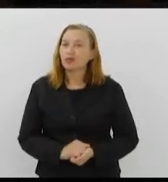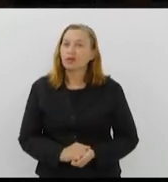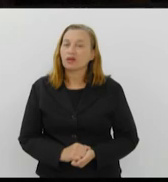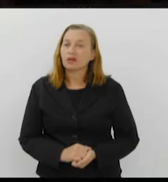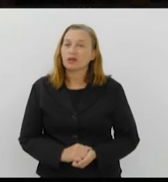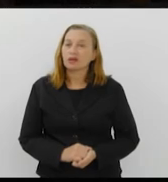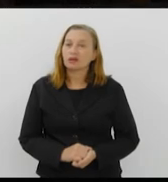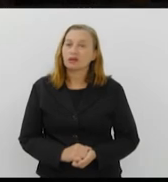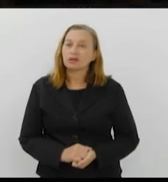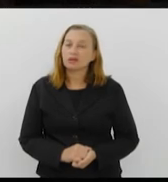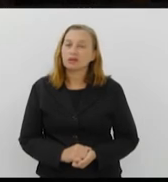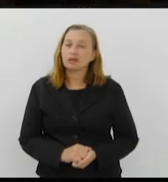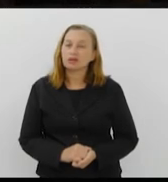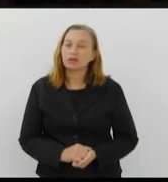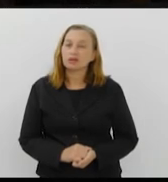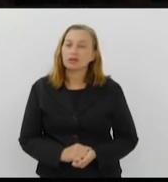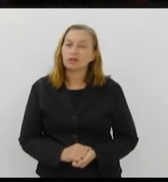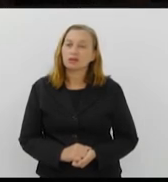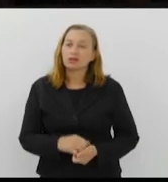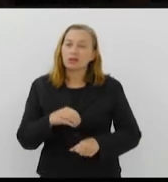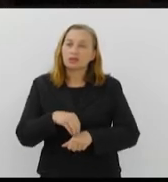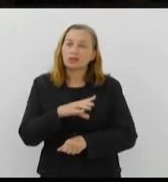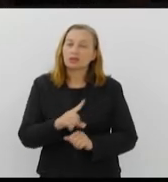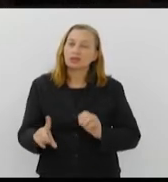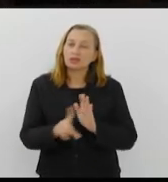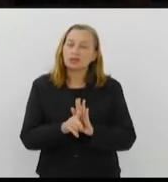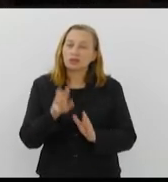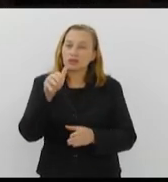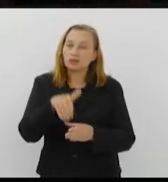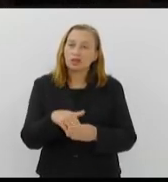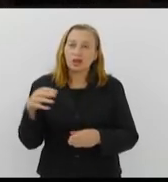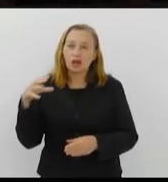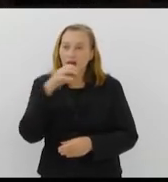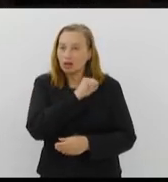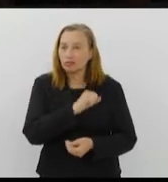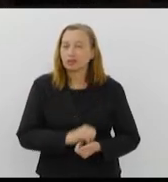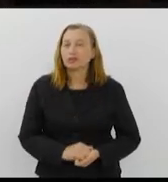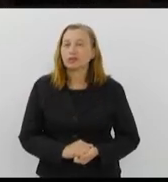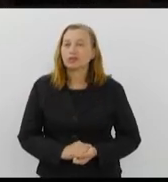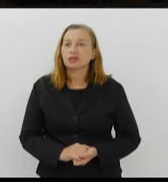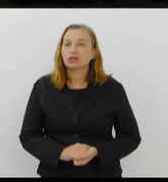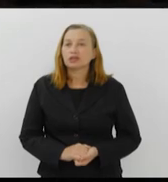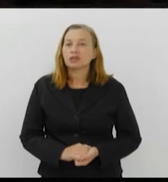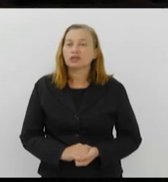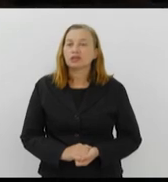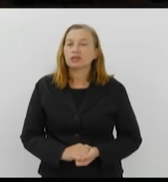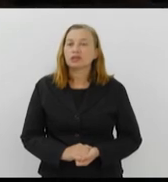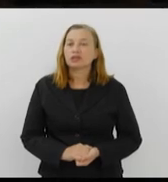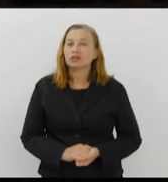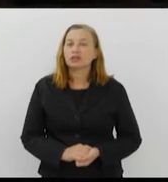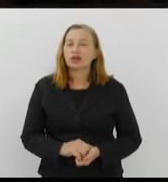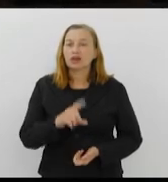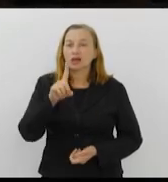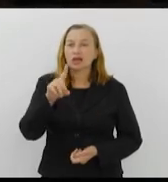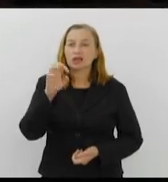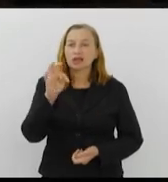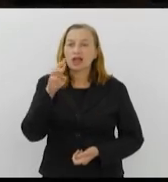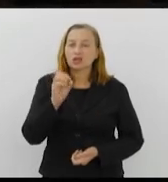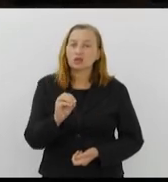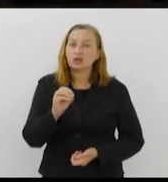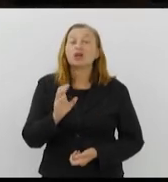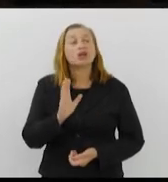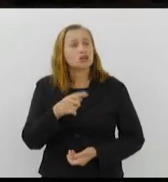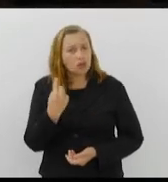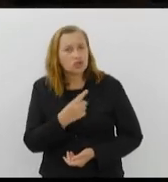quanto antes essa mensagem, essa indicação legislativa, e extinguir por vez o DETRO.